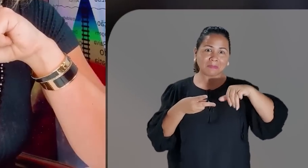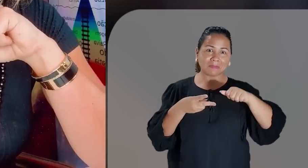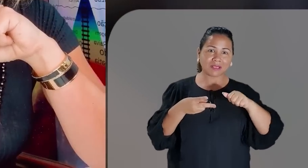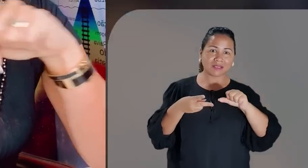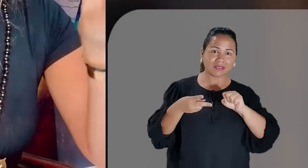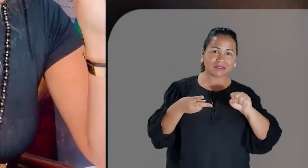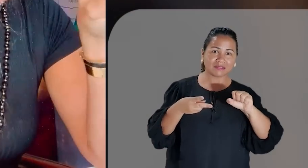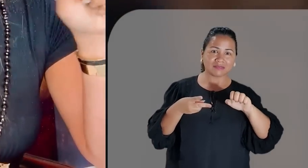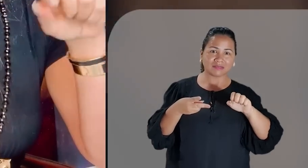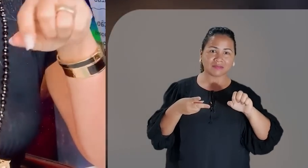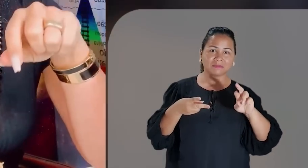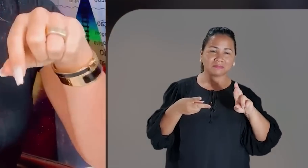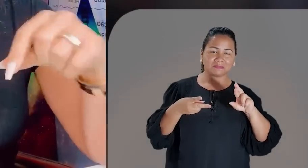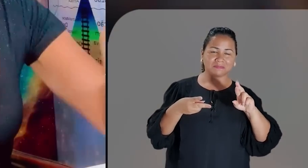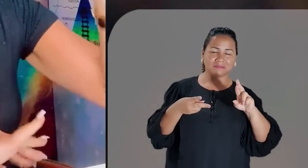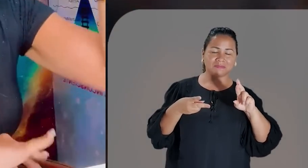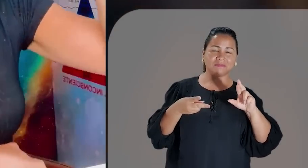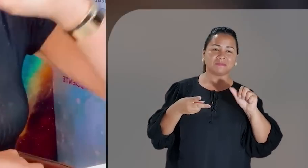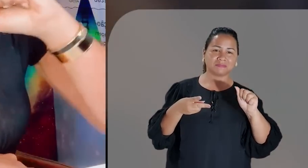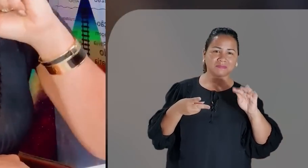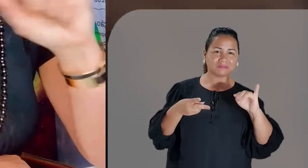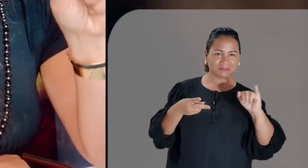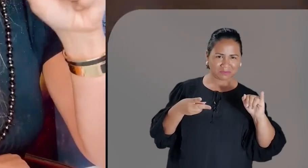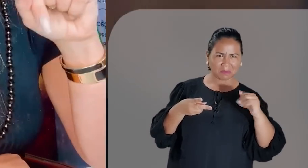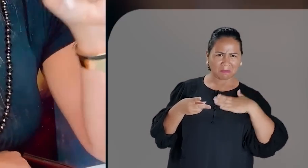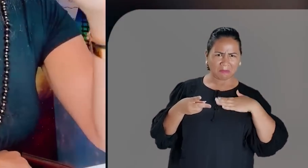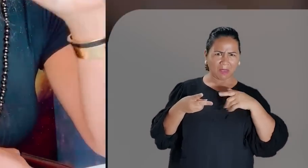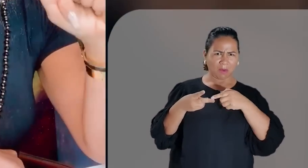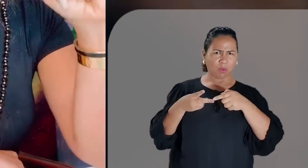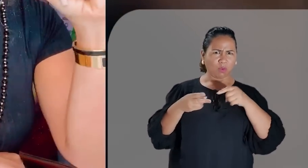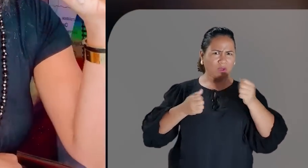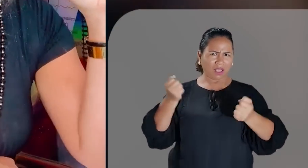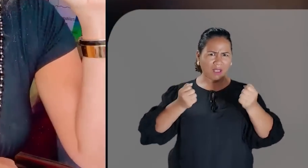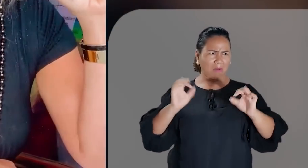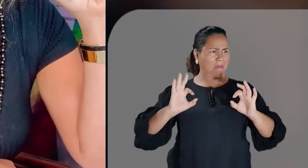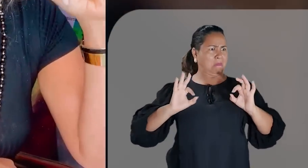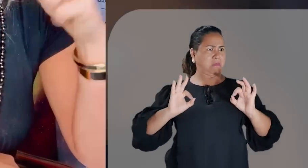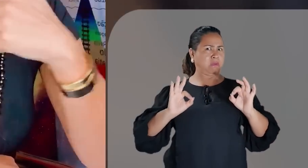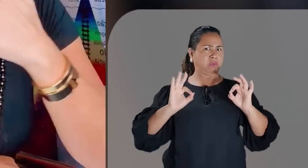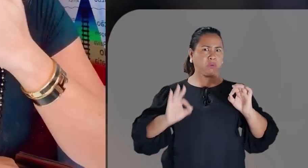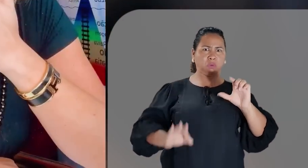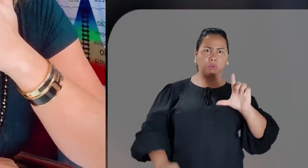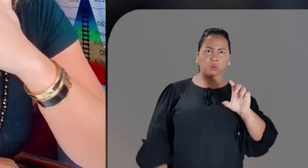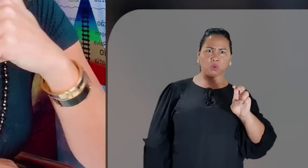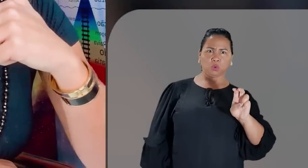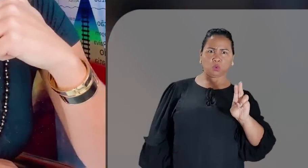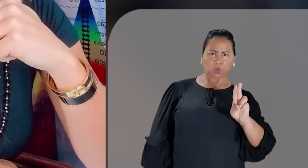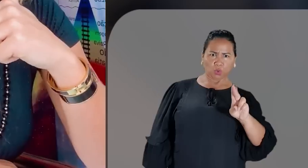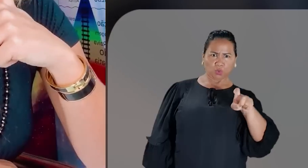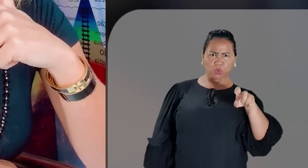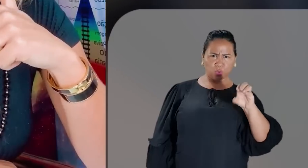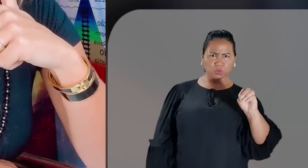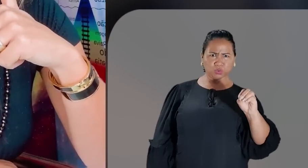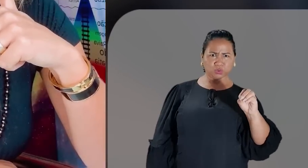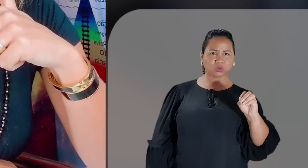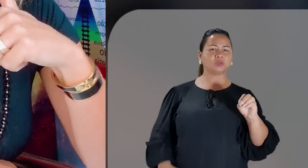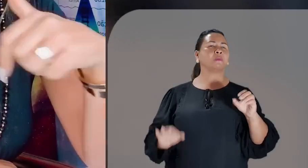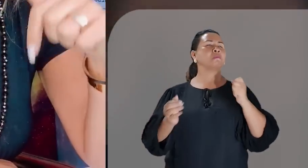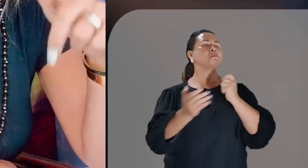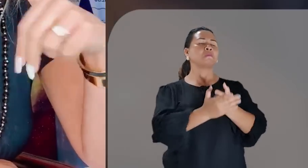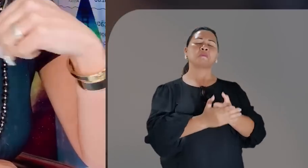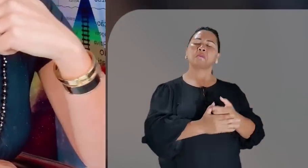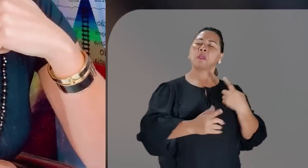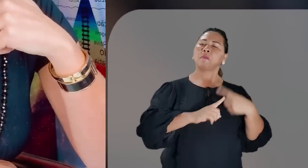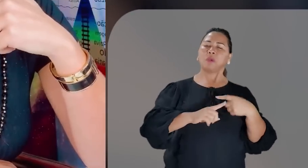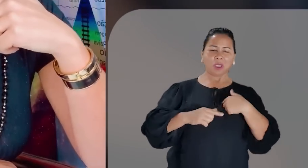não tem. Agora, aí eu encontrei uma utilidade. Pensei o seguinte, ó, cá comigo, ó. Se eu quiser palestrar Brasil todo,